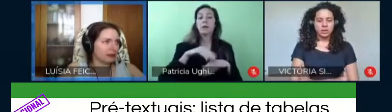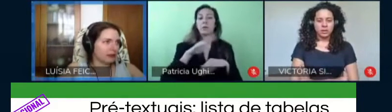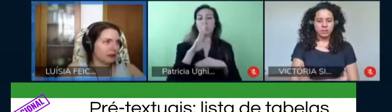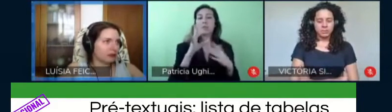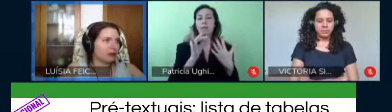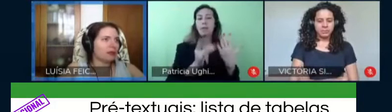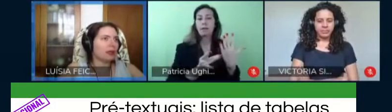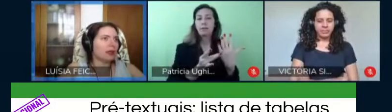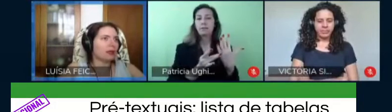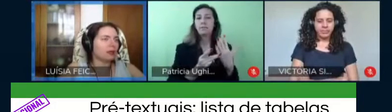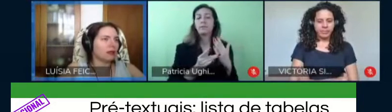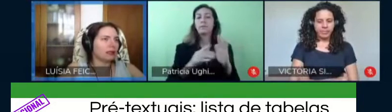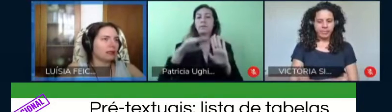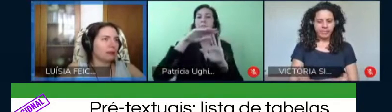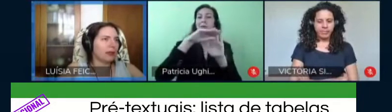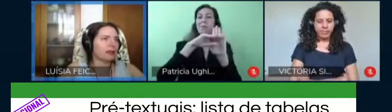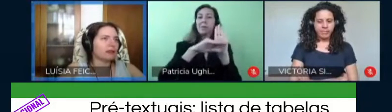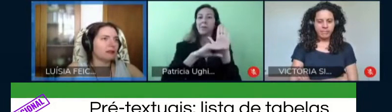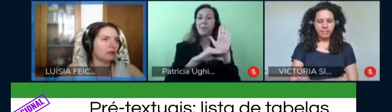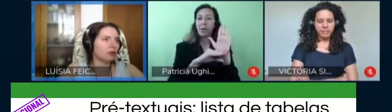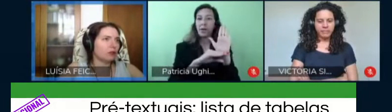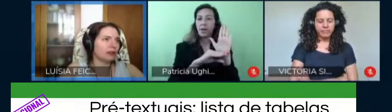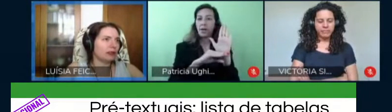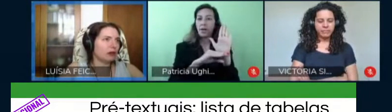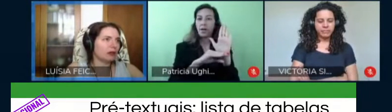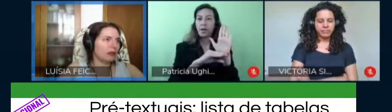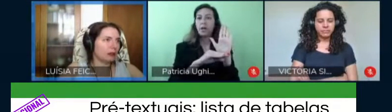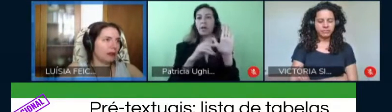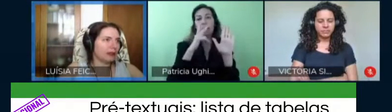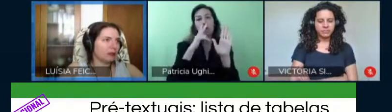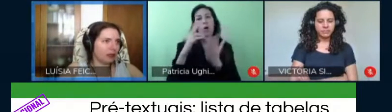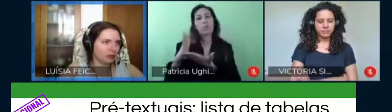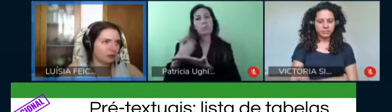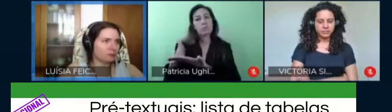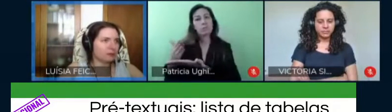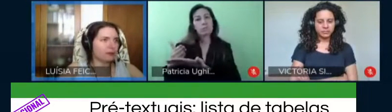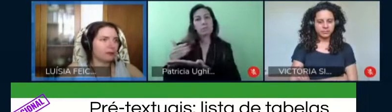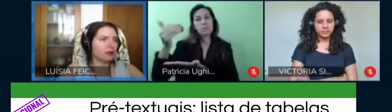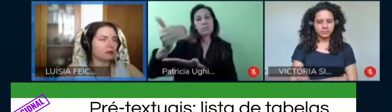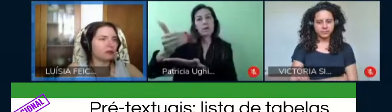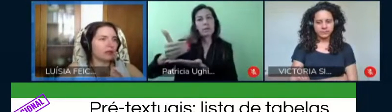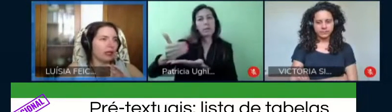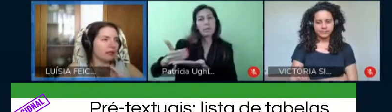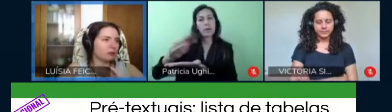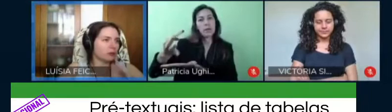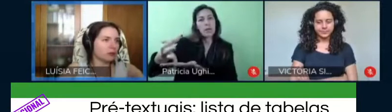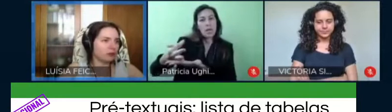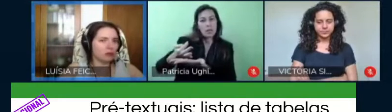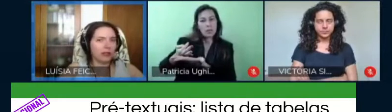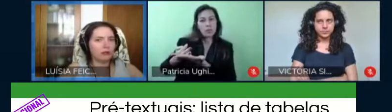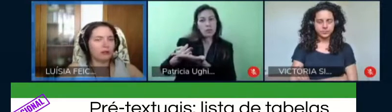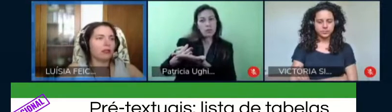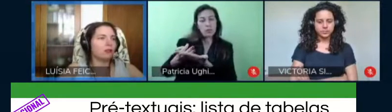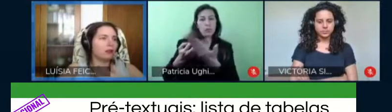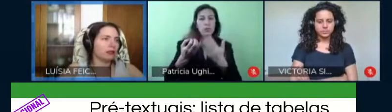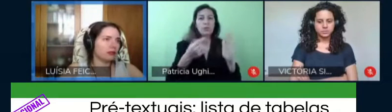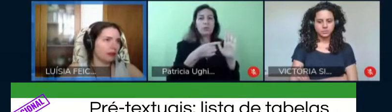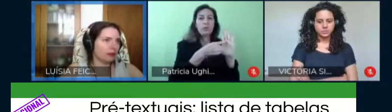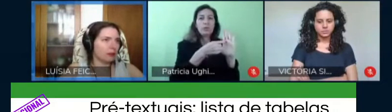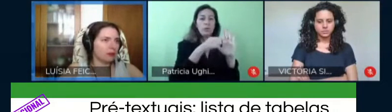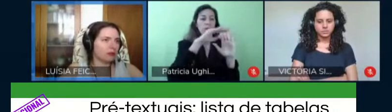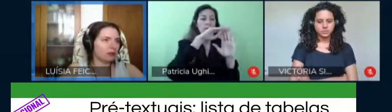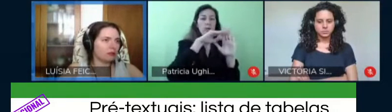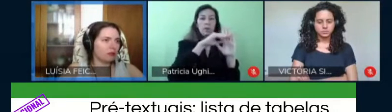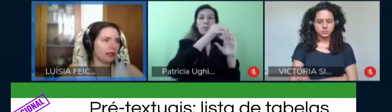de apresentação das tabelas e das figuras é na ordem que aparece no texto. Então, se elas mudam de lugar no texto,